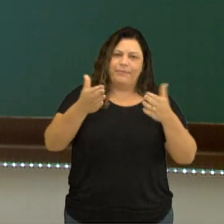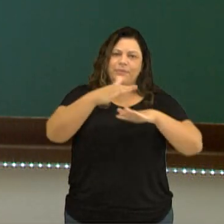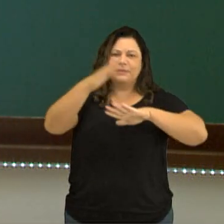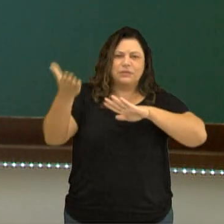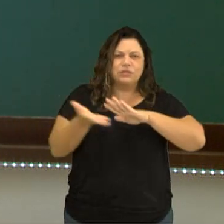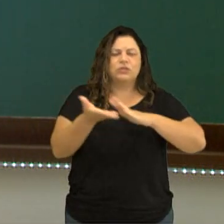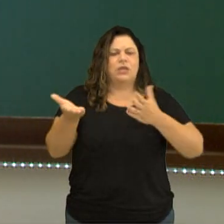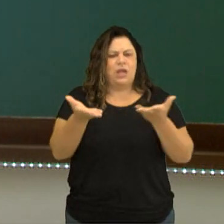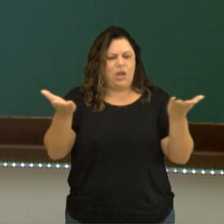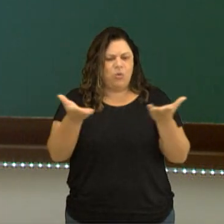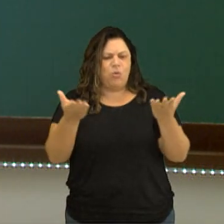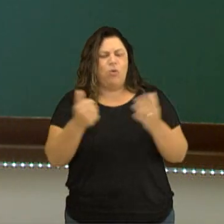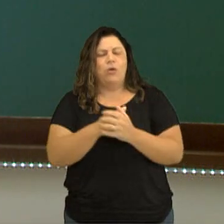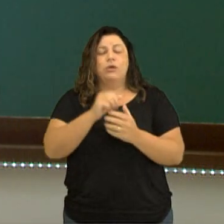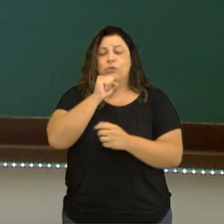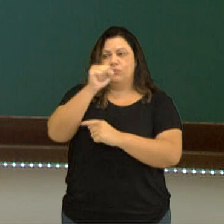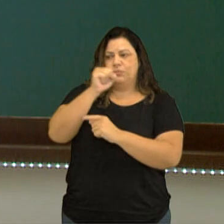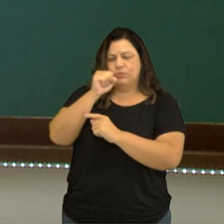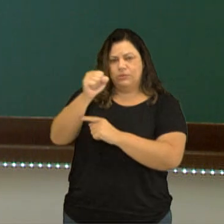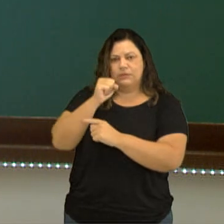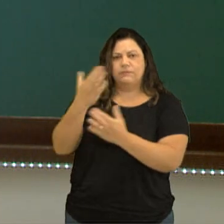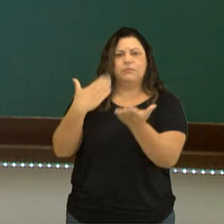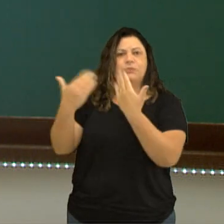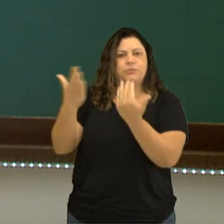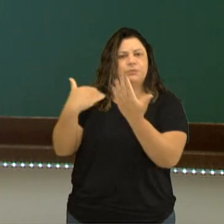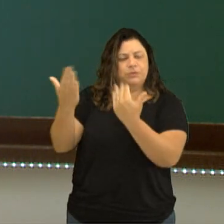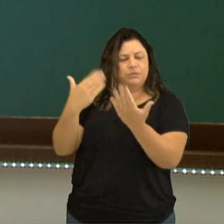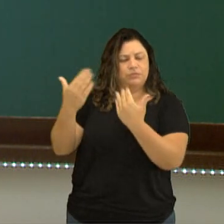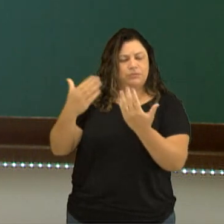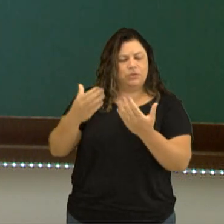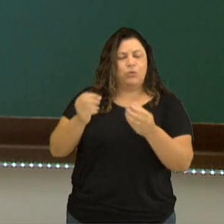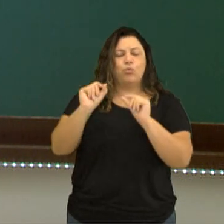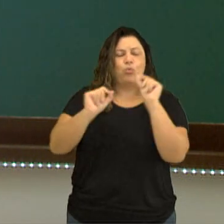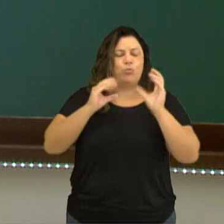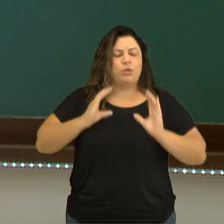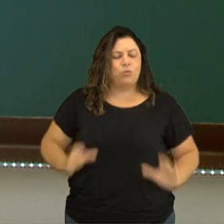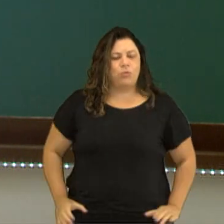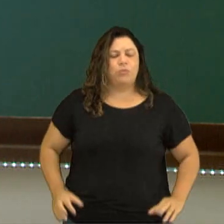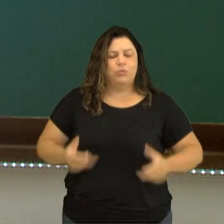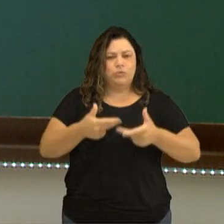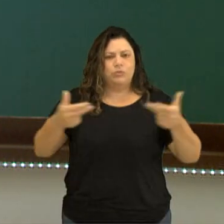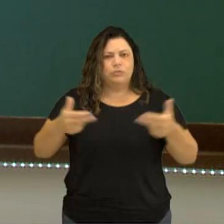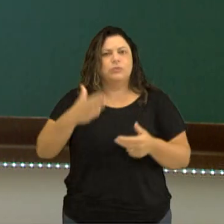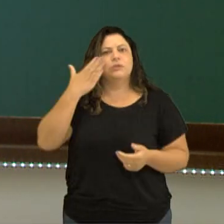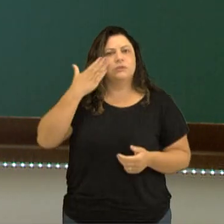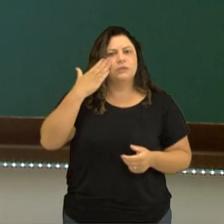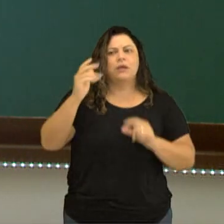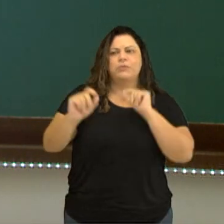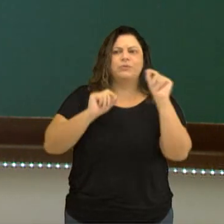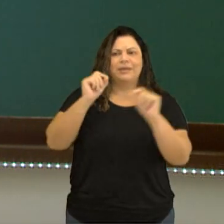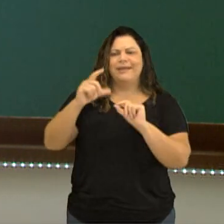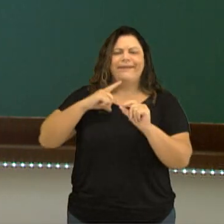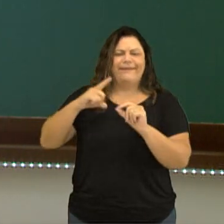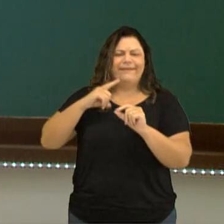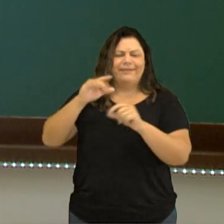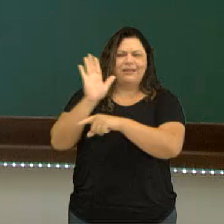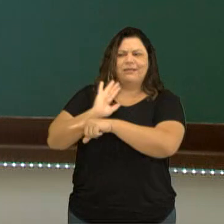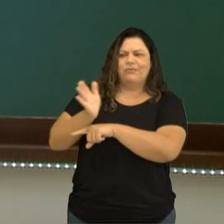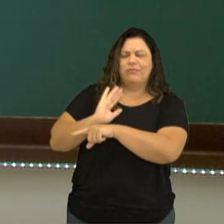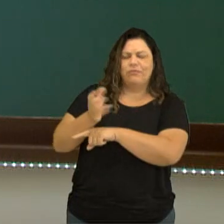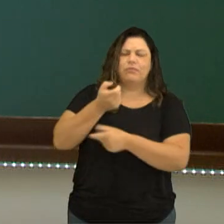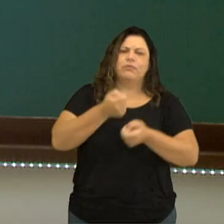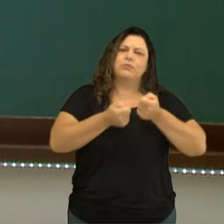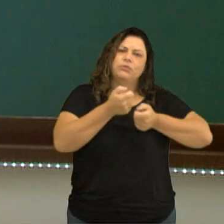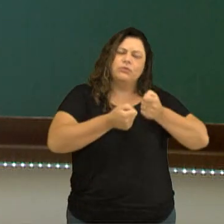comportar durante uma entrevista, durante uma conversa, ou mesmo saiba o que há daquilo num filme, num